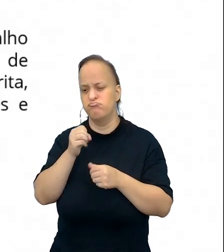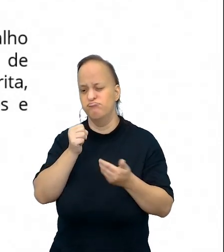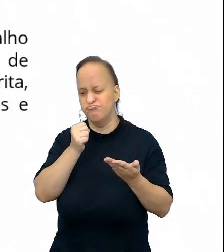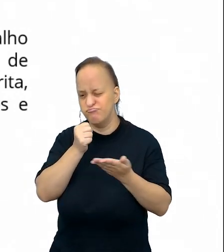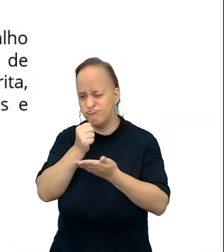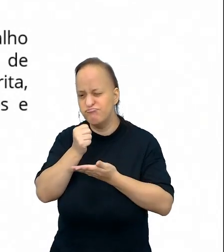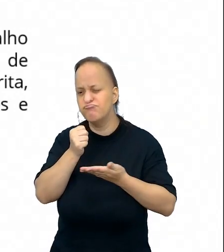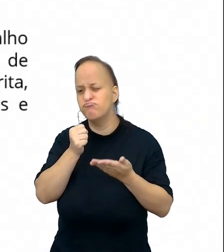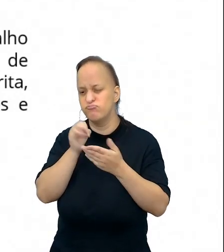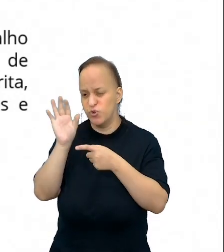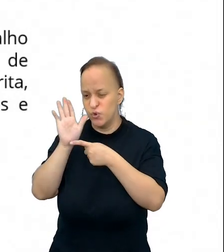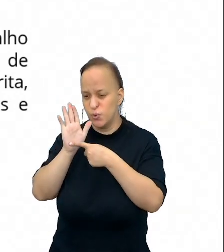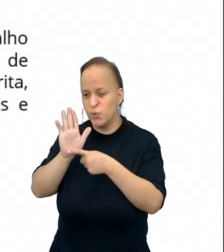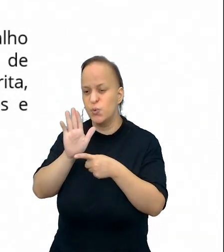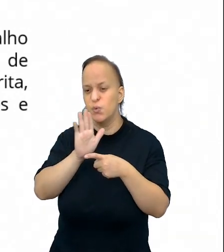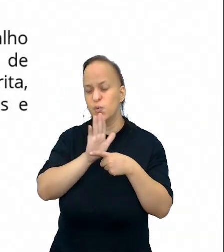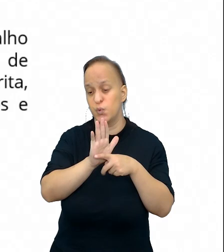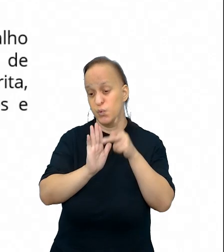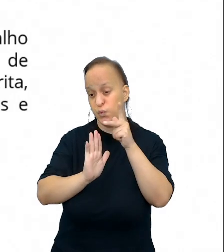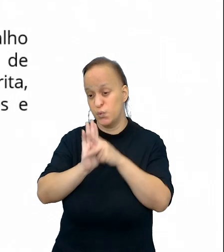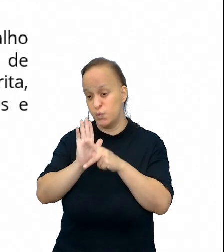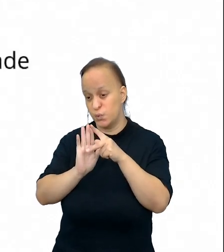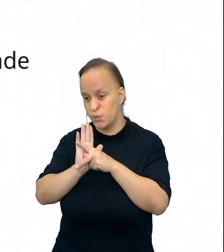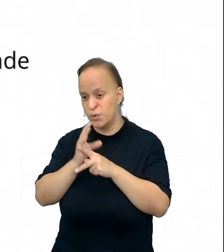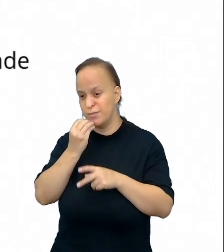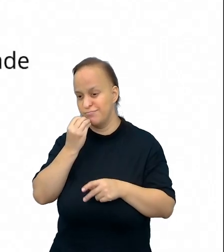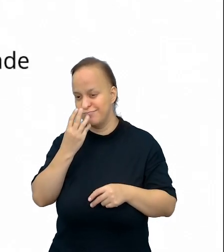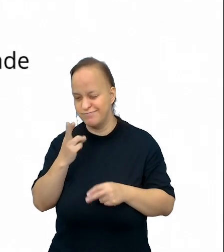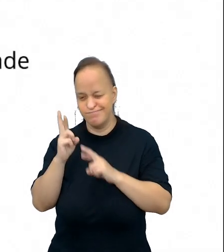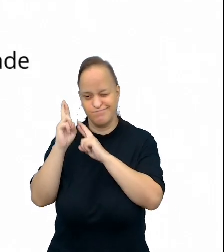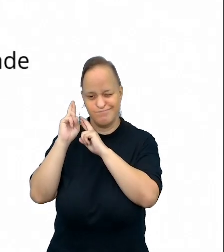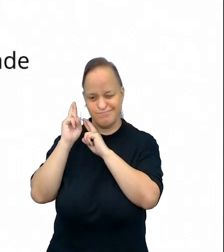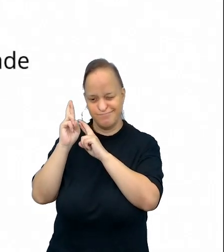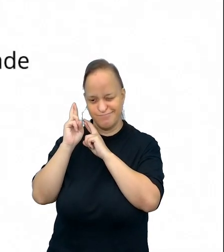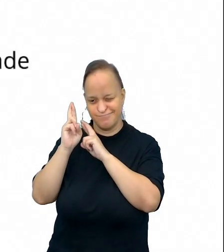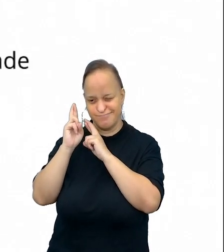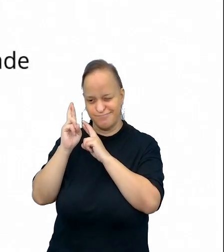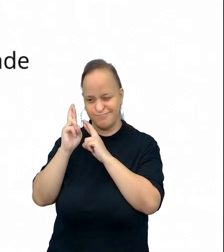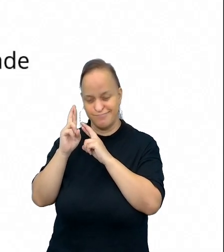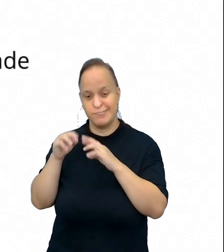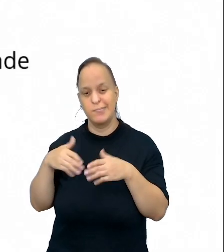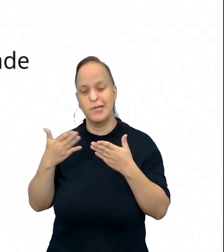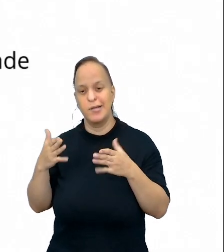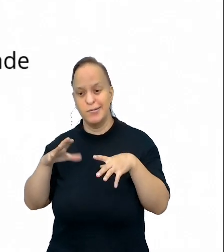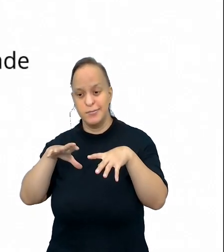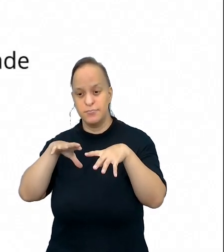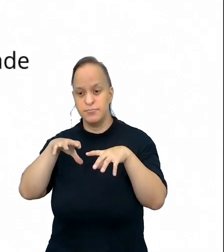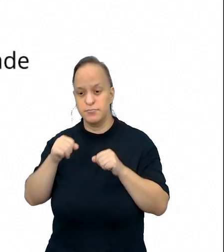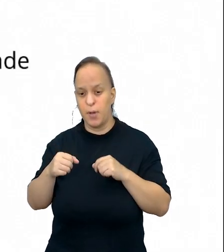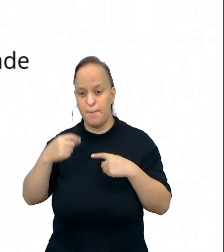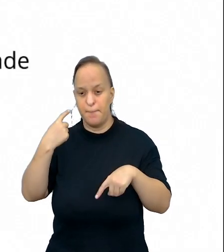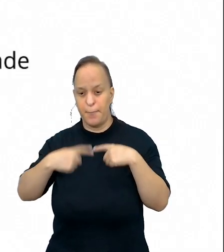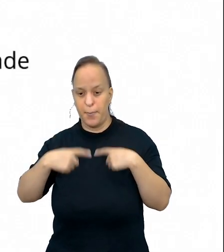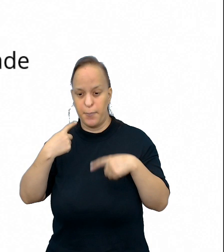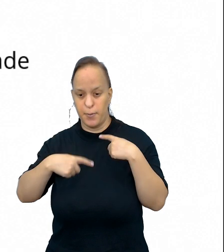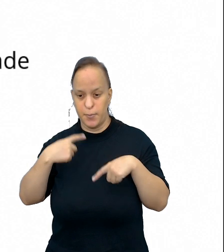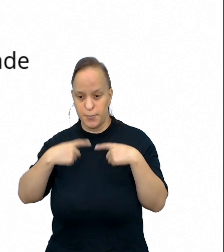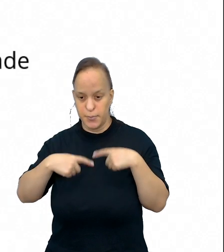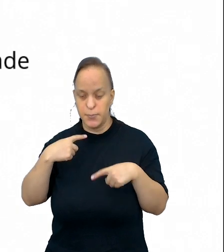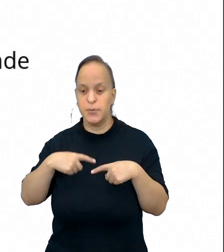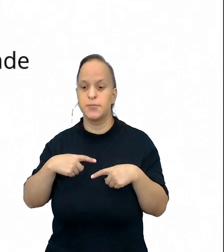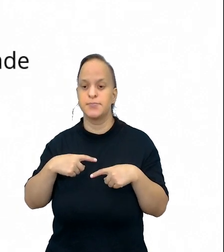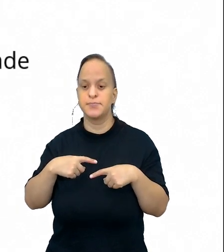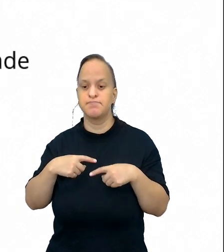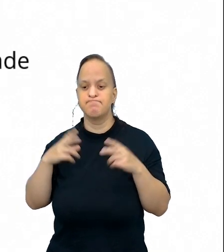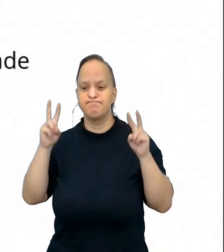construir um bom planejamento, é assim que eu espero, né? Então, nessa formação, nós discutimos o tema central,